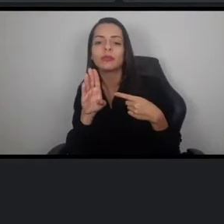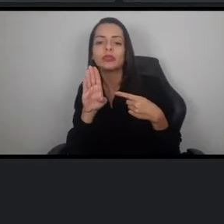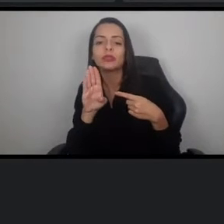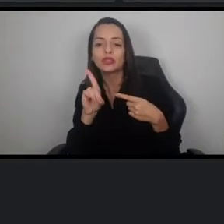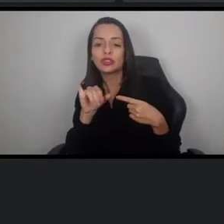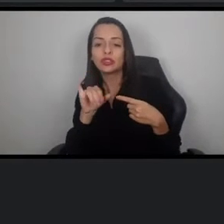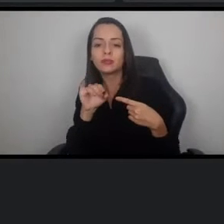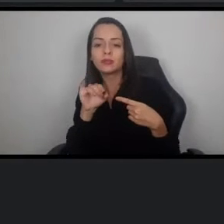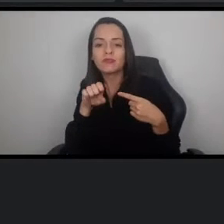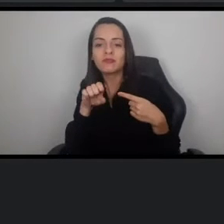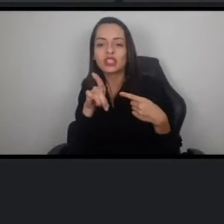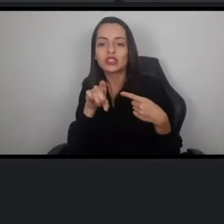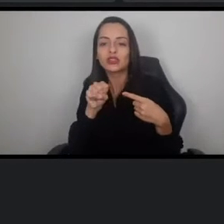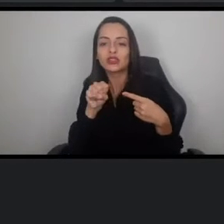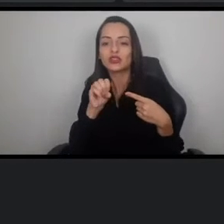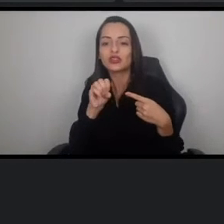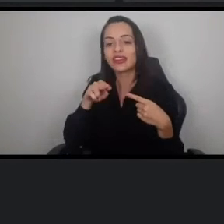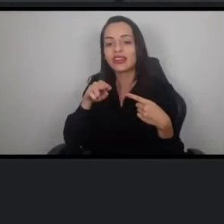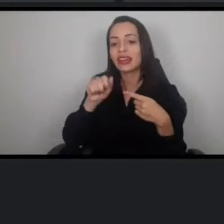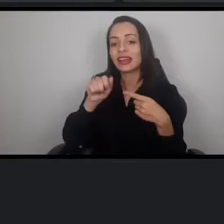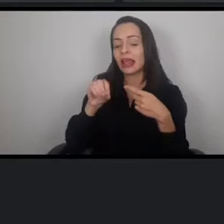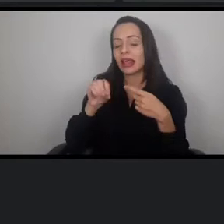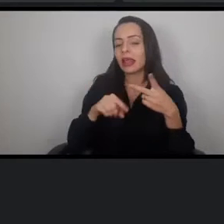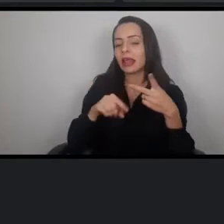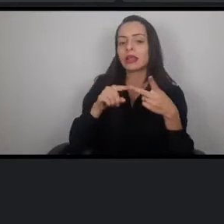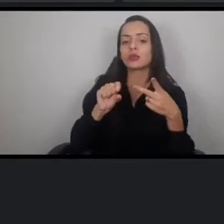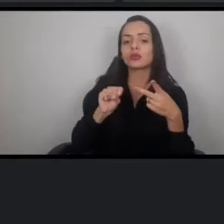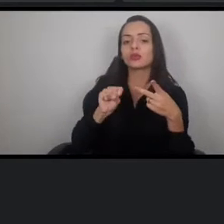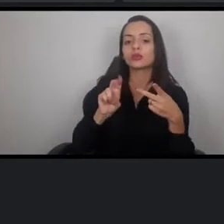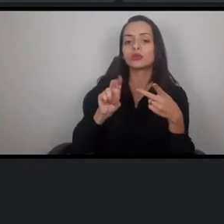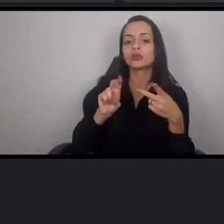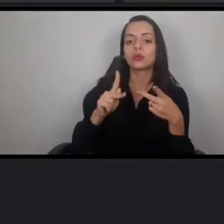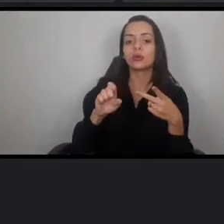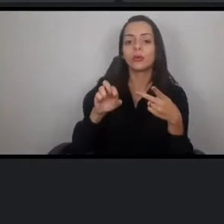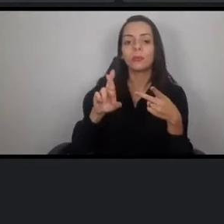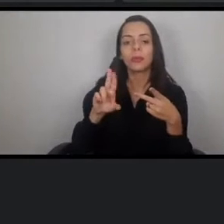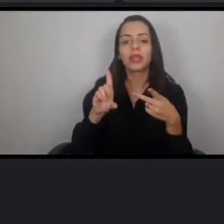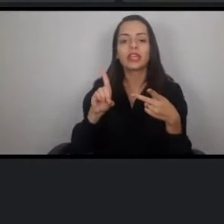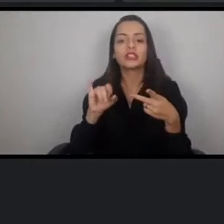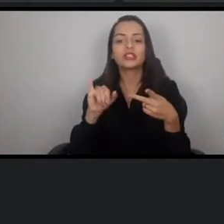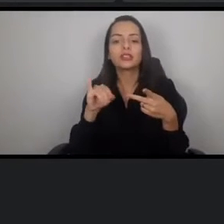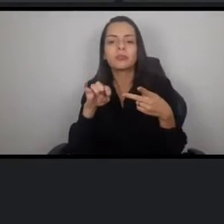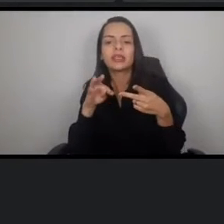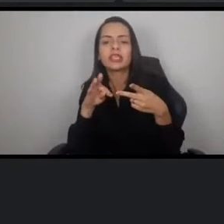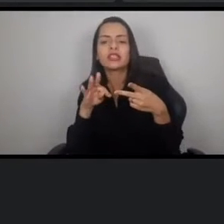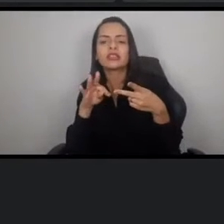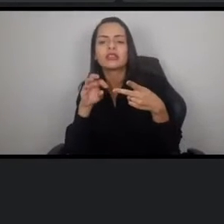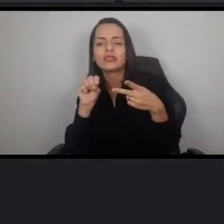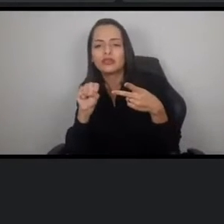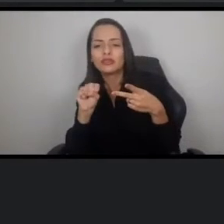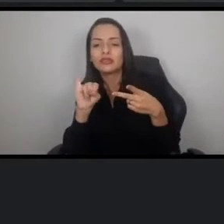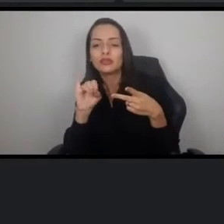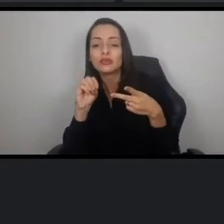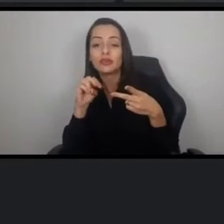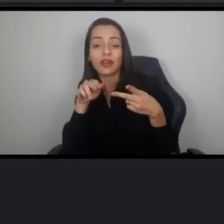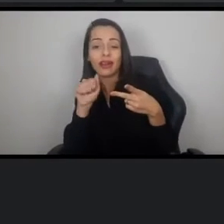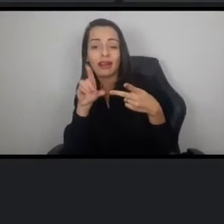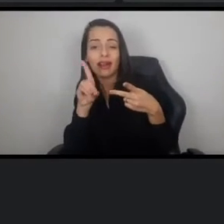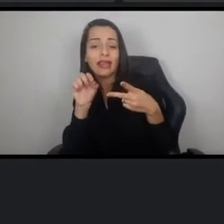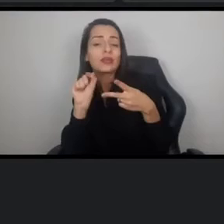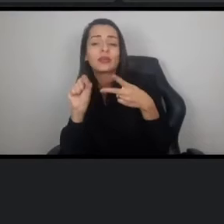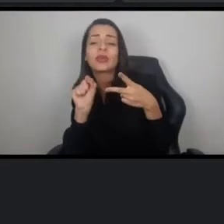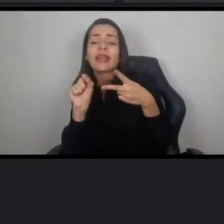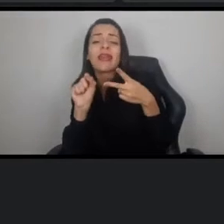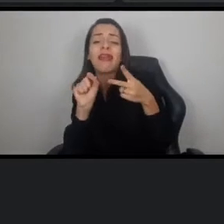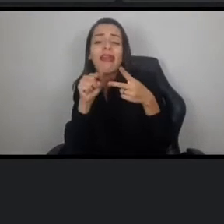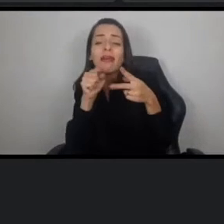ligação, devemos consultar um profissional qualificado, habilitado para tal empreendimento.